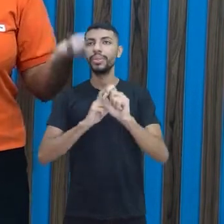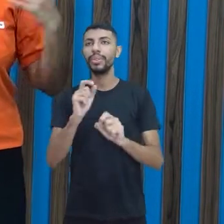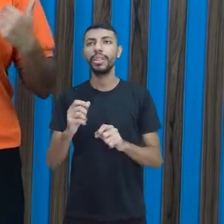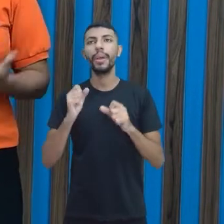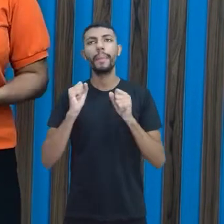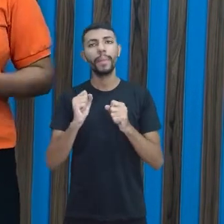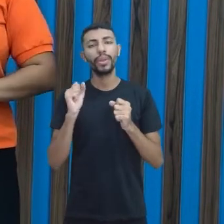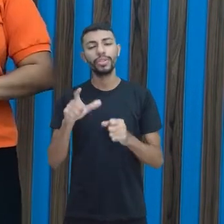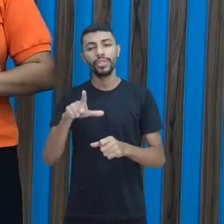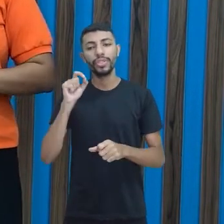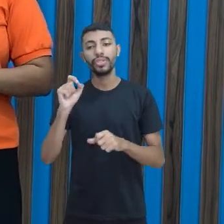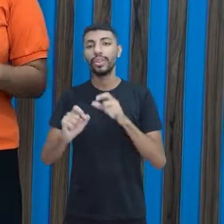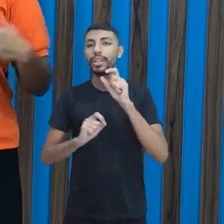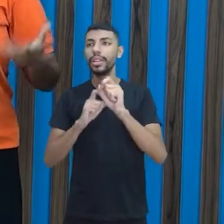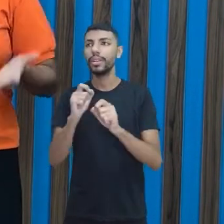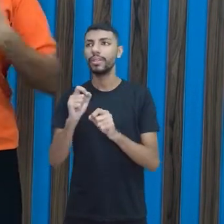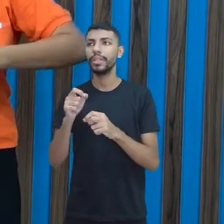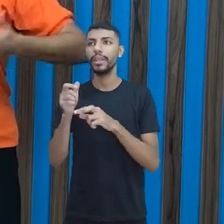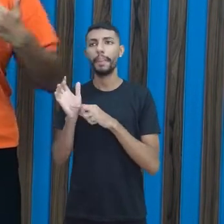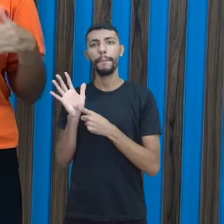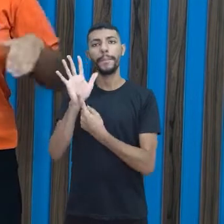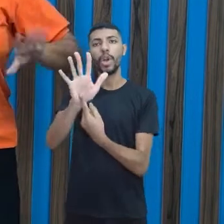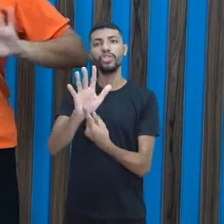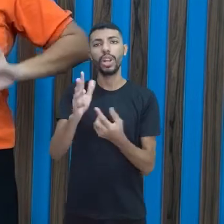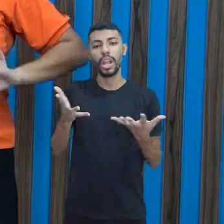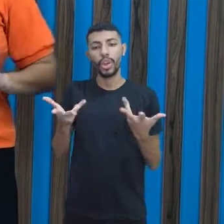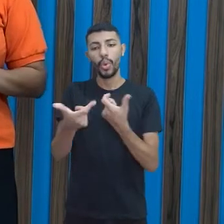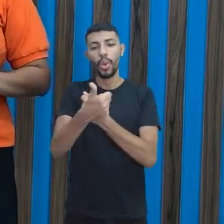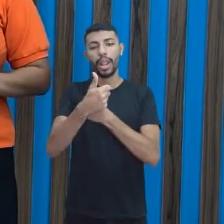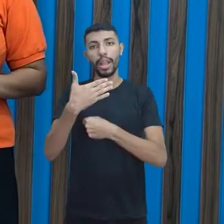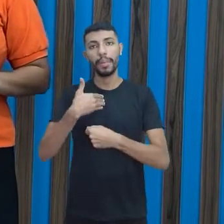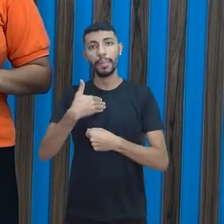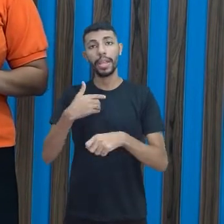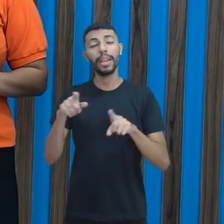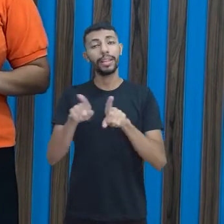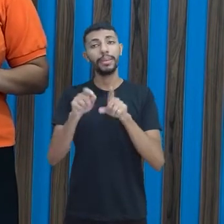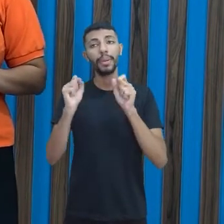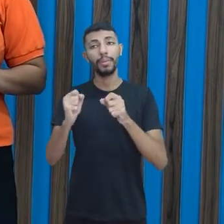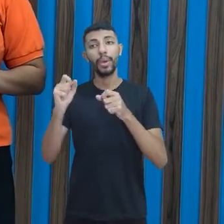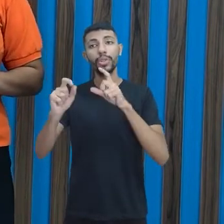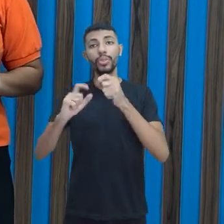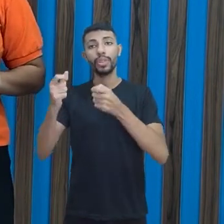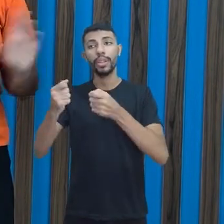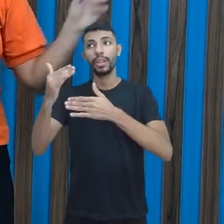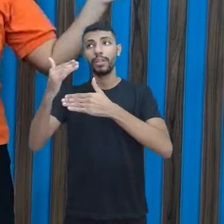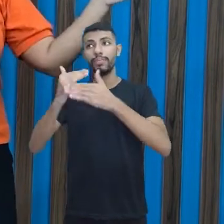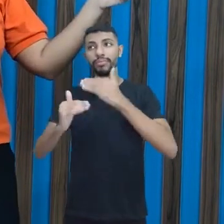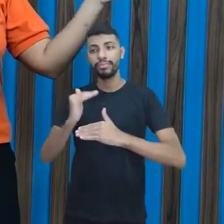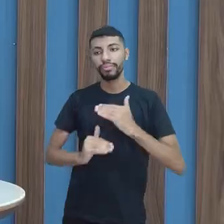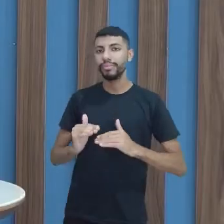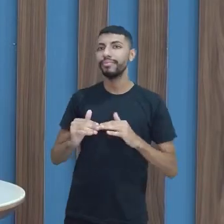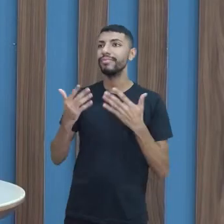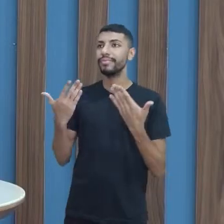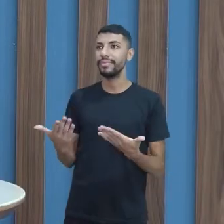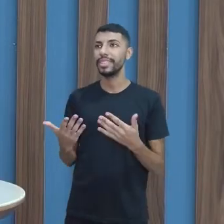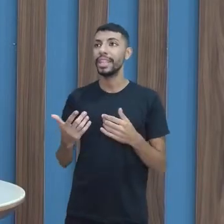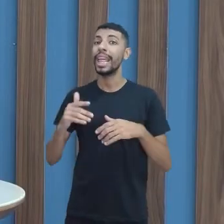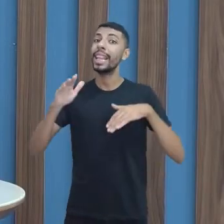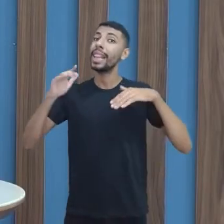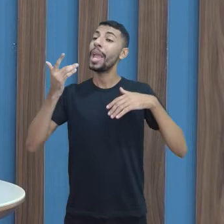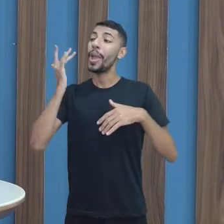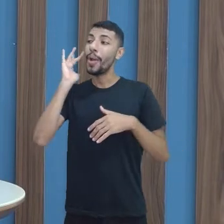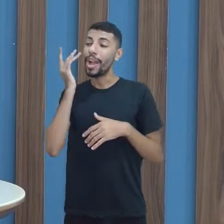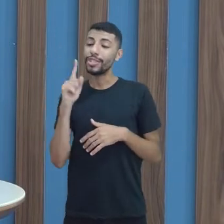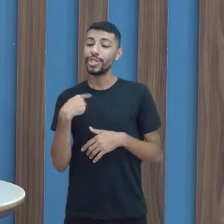as minhas qualidades, mas eu posso também até desconstruir tudo o que eu acho. Acho que a gente podia tentar isso aí, hein? Eu acho que a gente poderia tentar, na verdade.